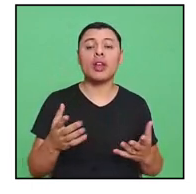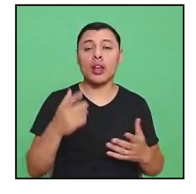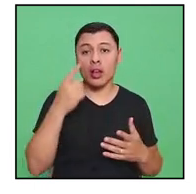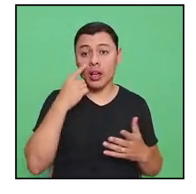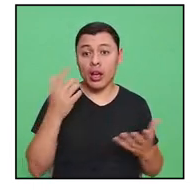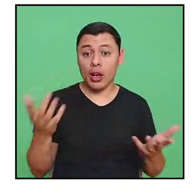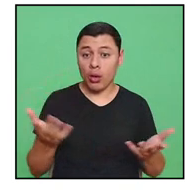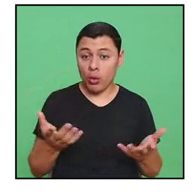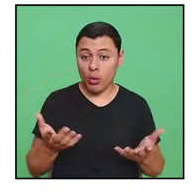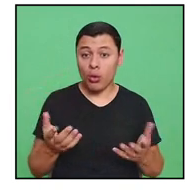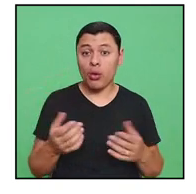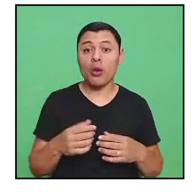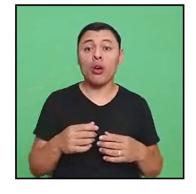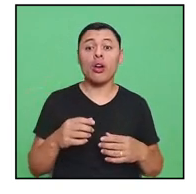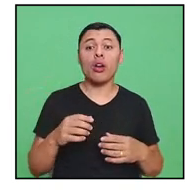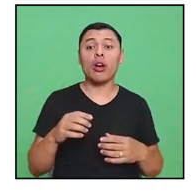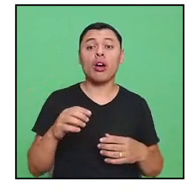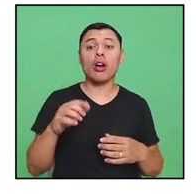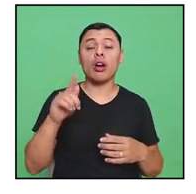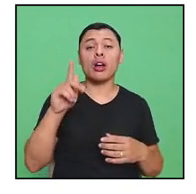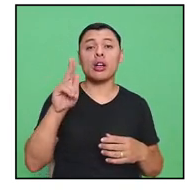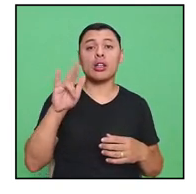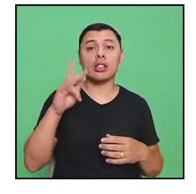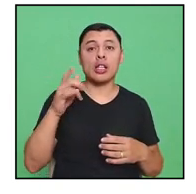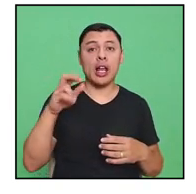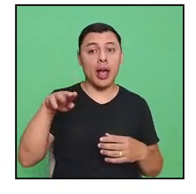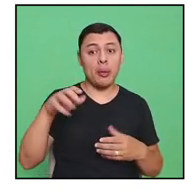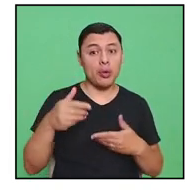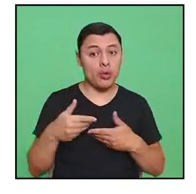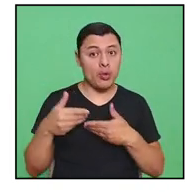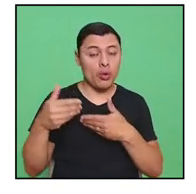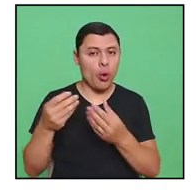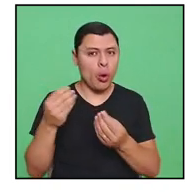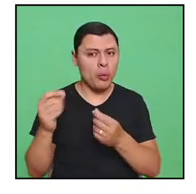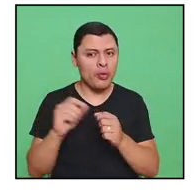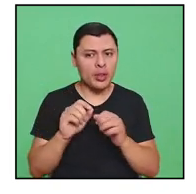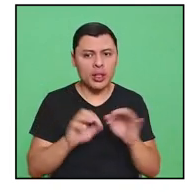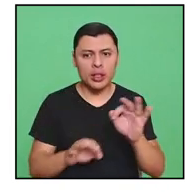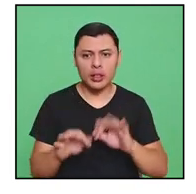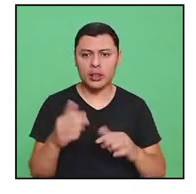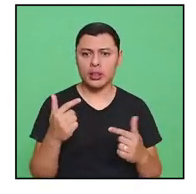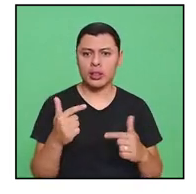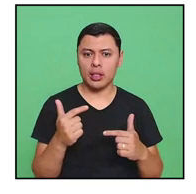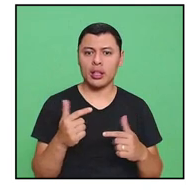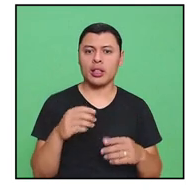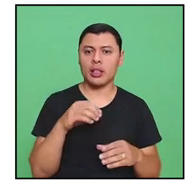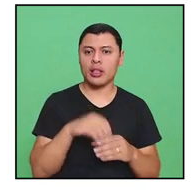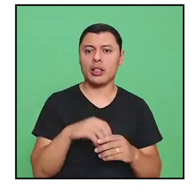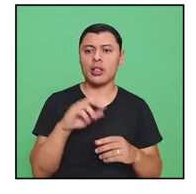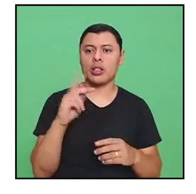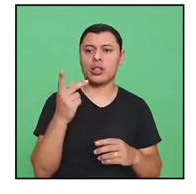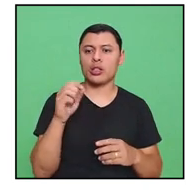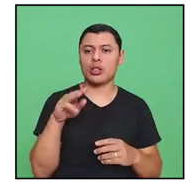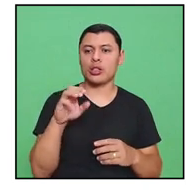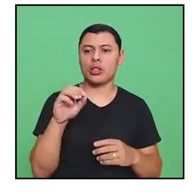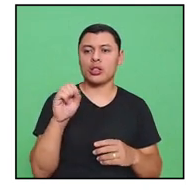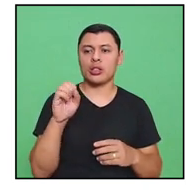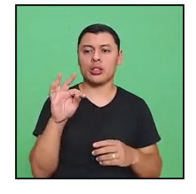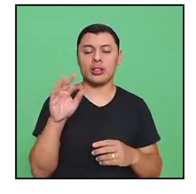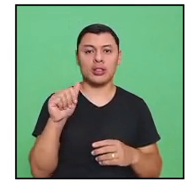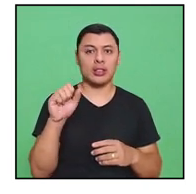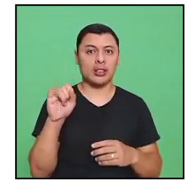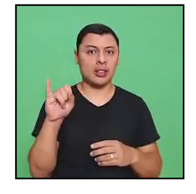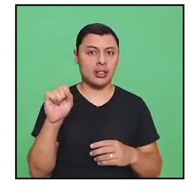para pensar um trabalho para o Homeostasis e conversando também, acho